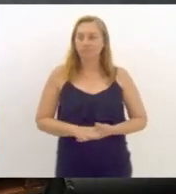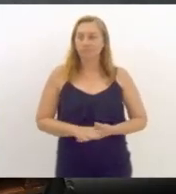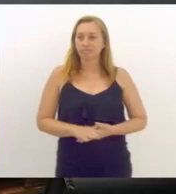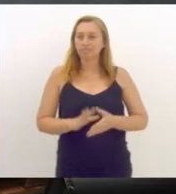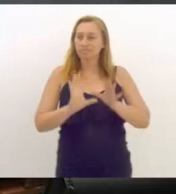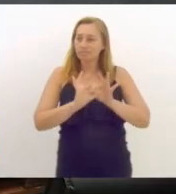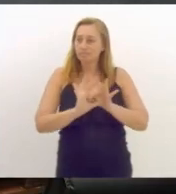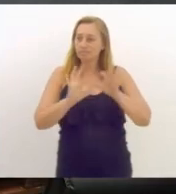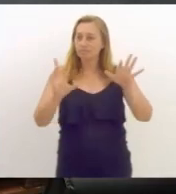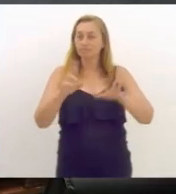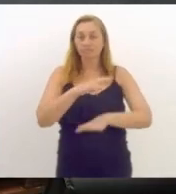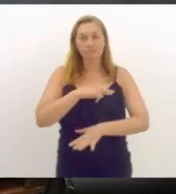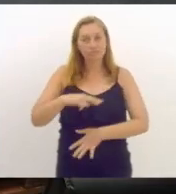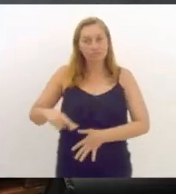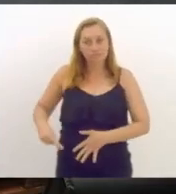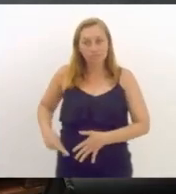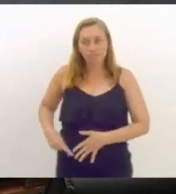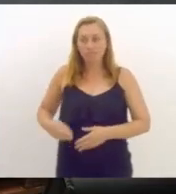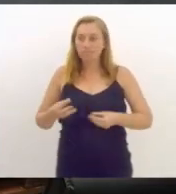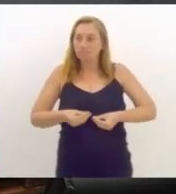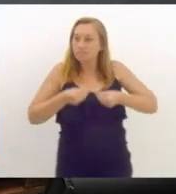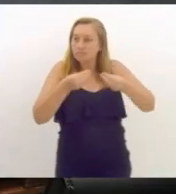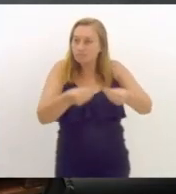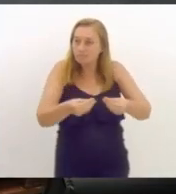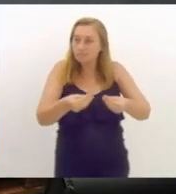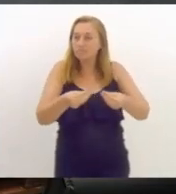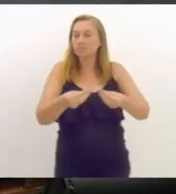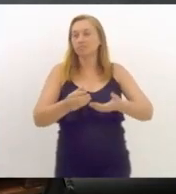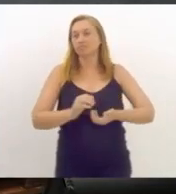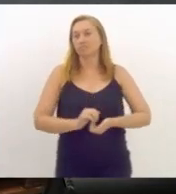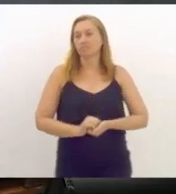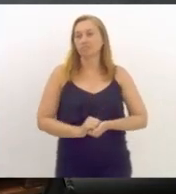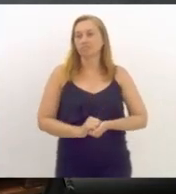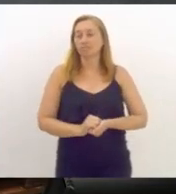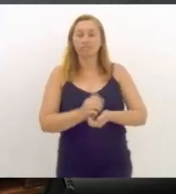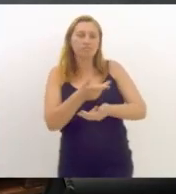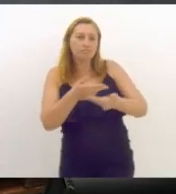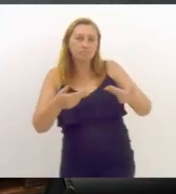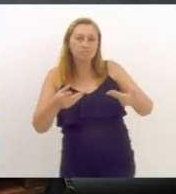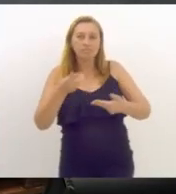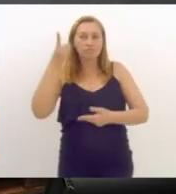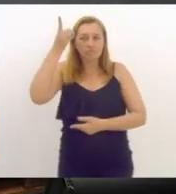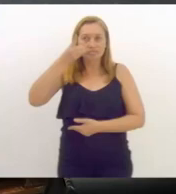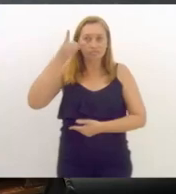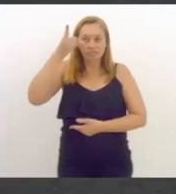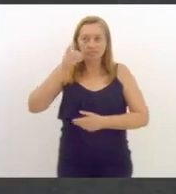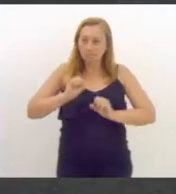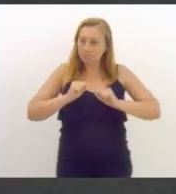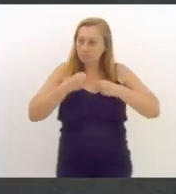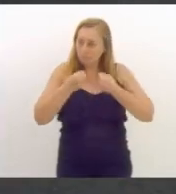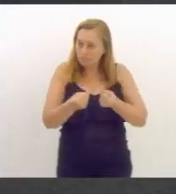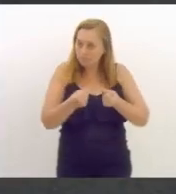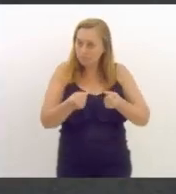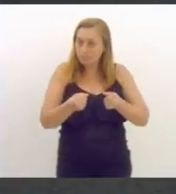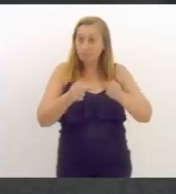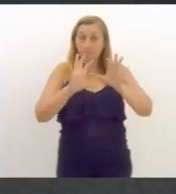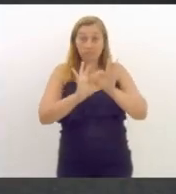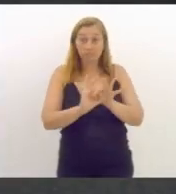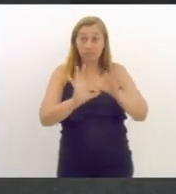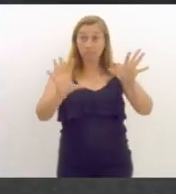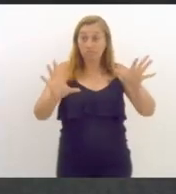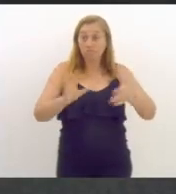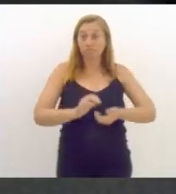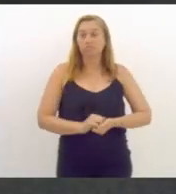e republicana concedeu ao consultoria Há muitos deputados e deputados que defendem a democracia